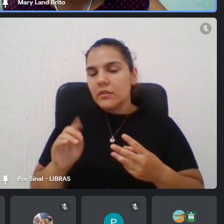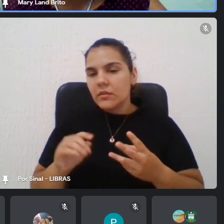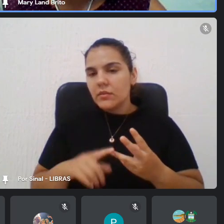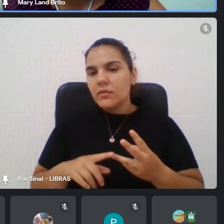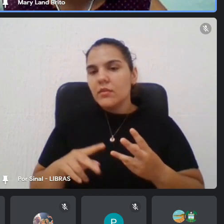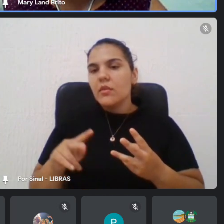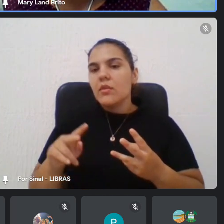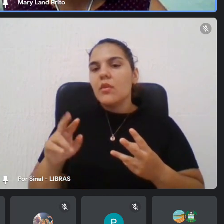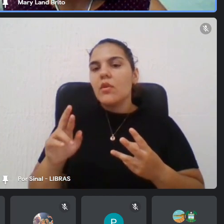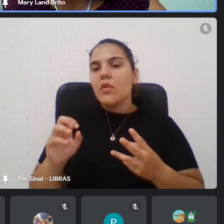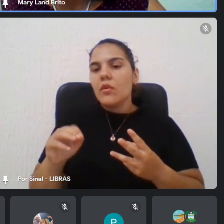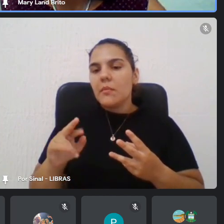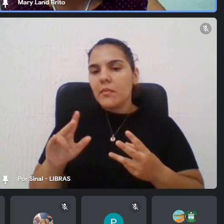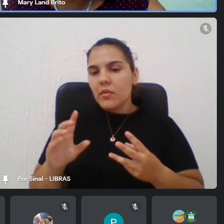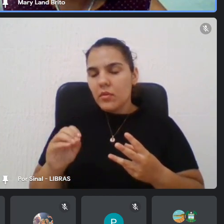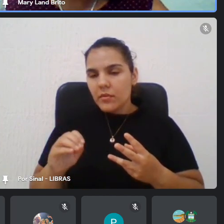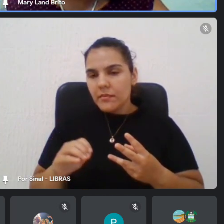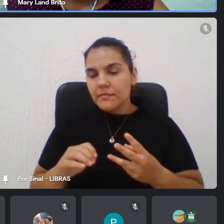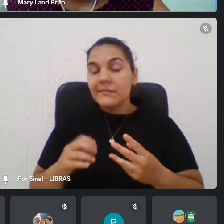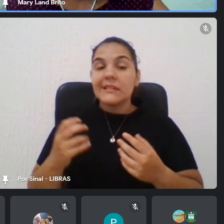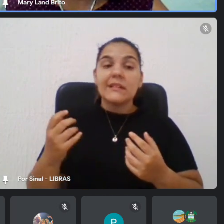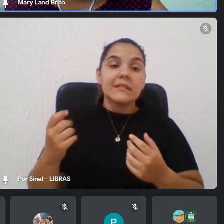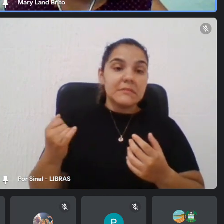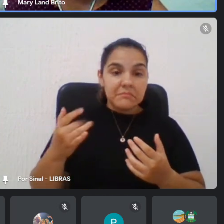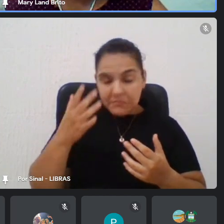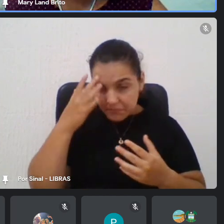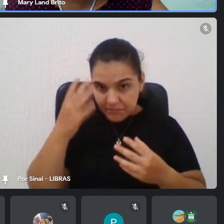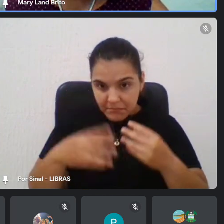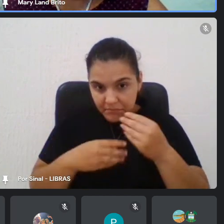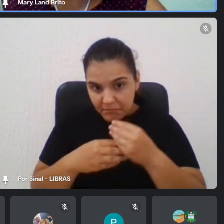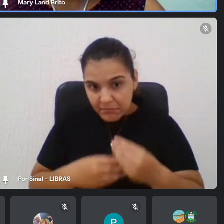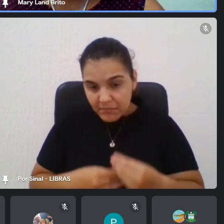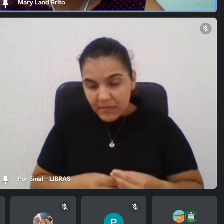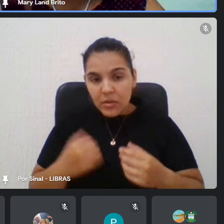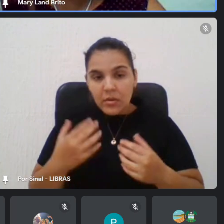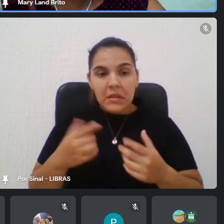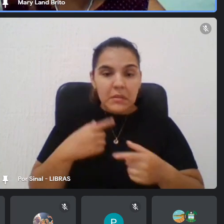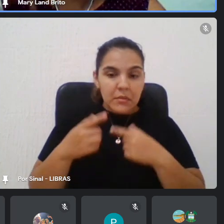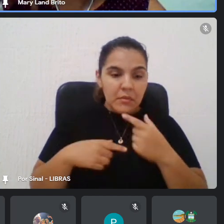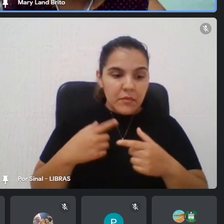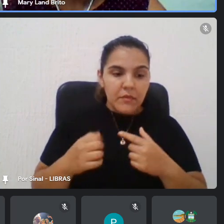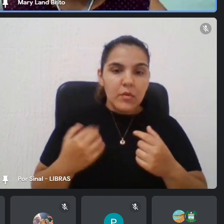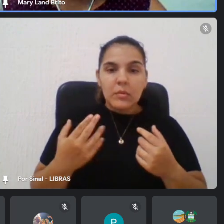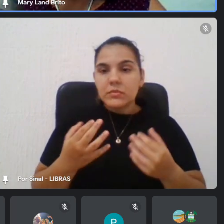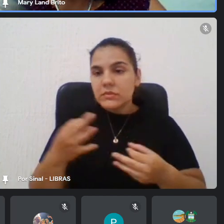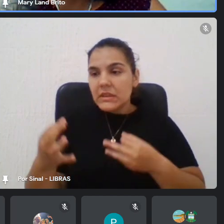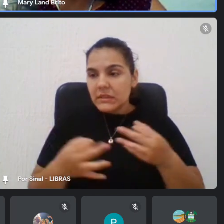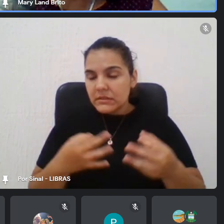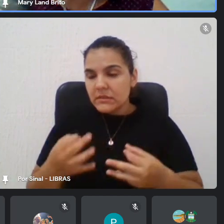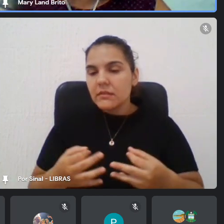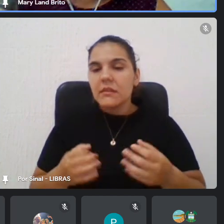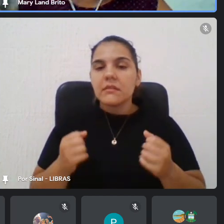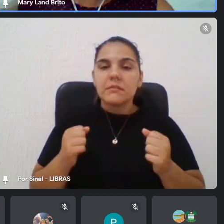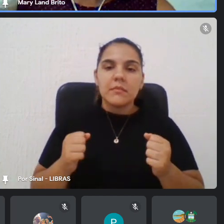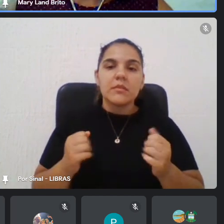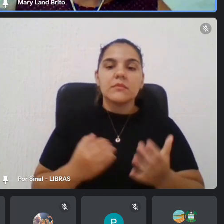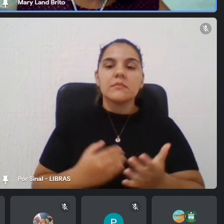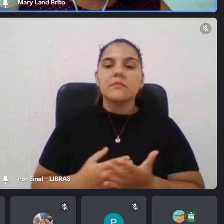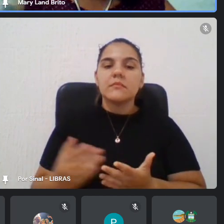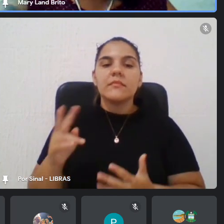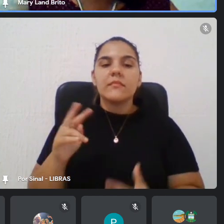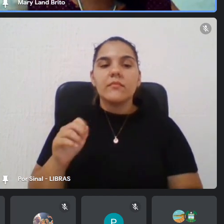pode levantar a mão, quem quiser tirar alguma dúvida, fazer algum comentário, dar alguma sugestão para a gente. Então, Ivanilson, começa por tu.